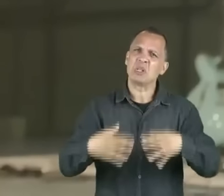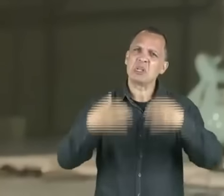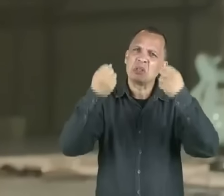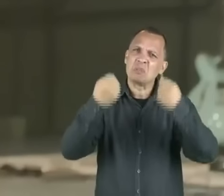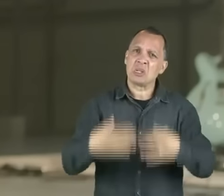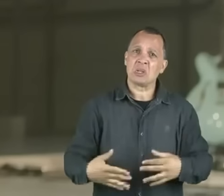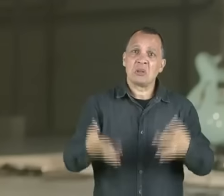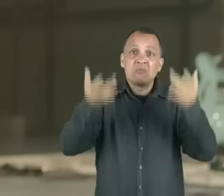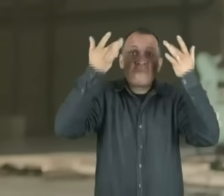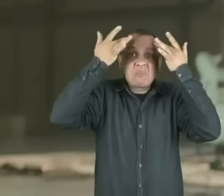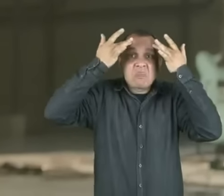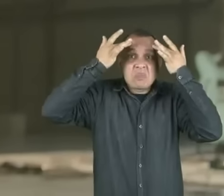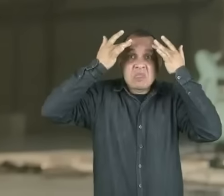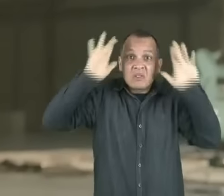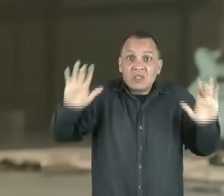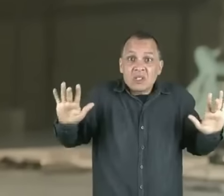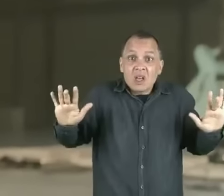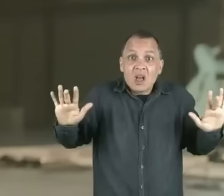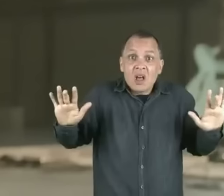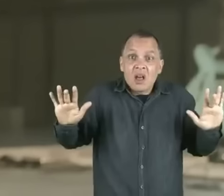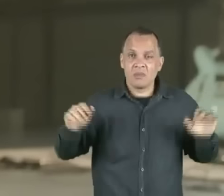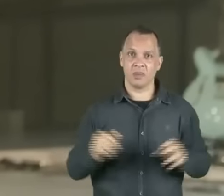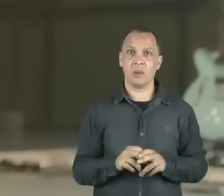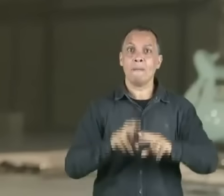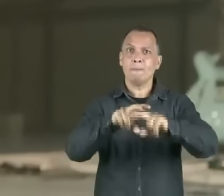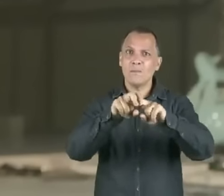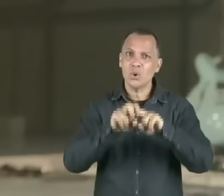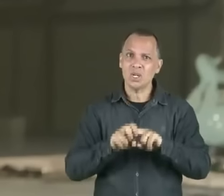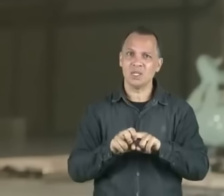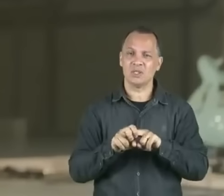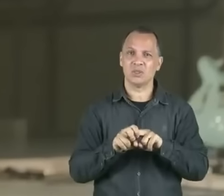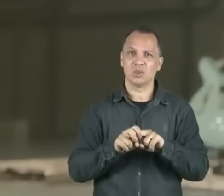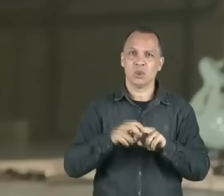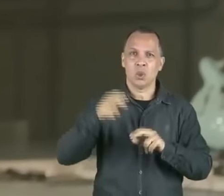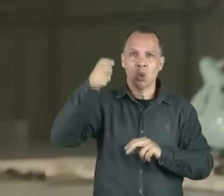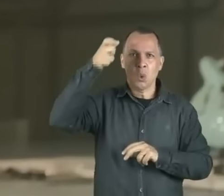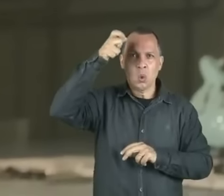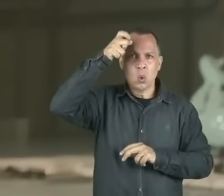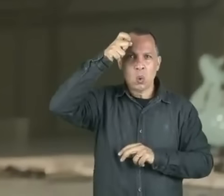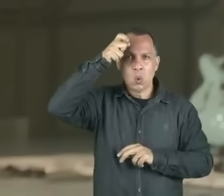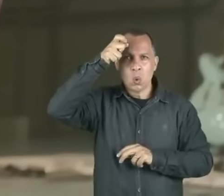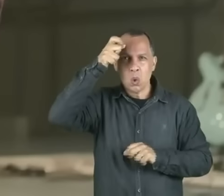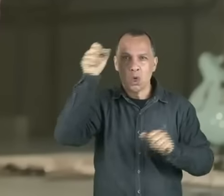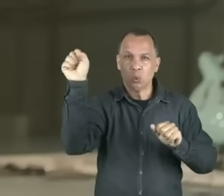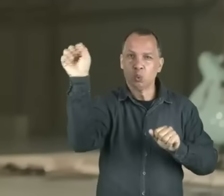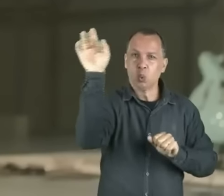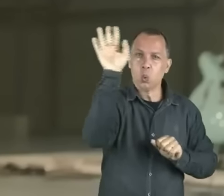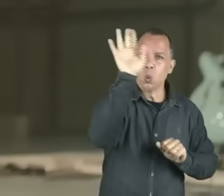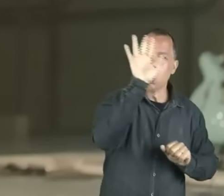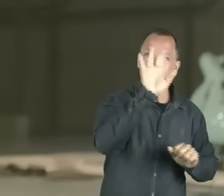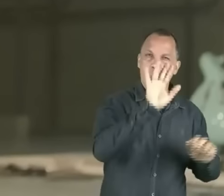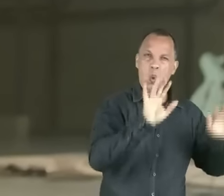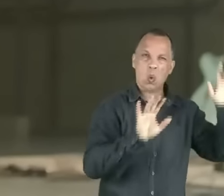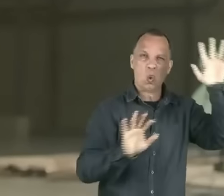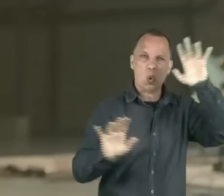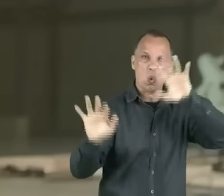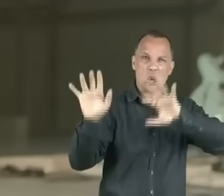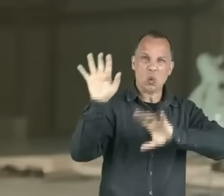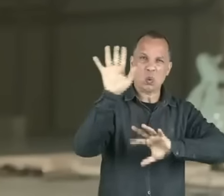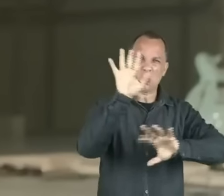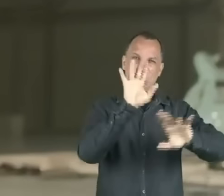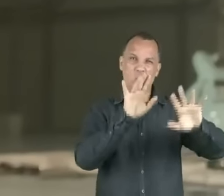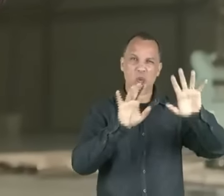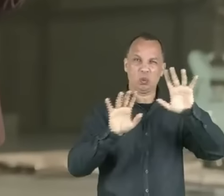eu acredito muito que tem demônio agindo demônio criando ideia EA demônio criando